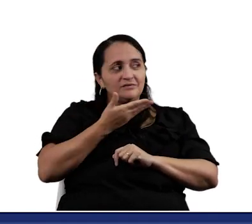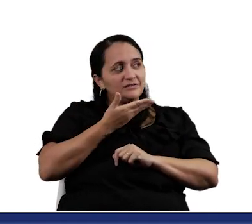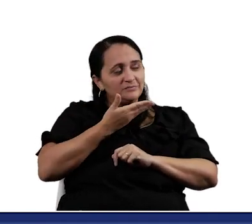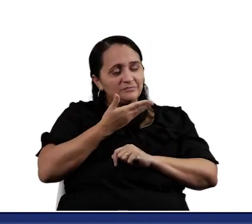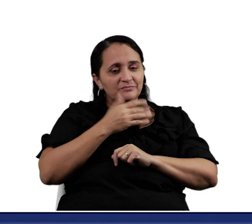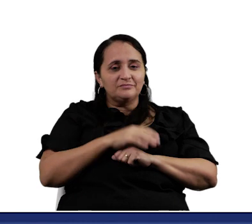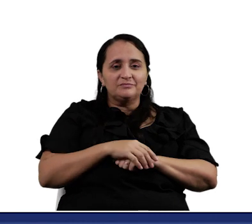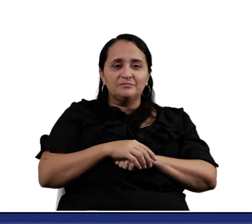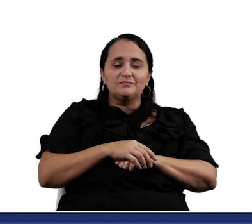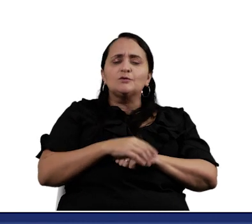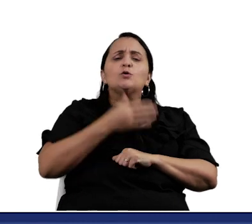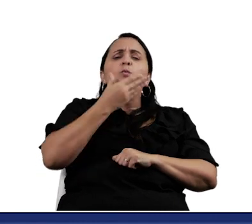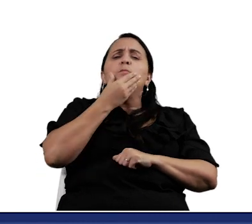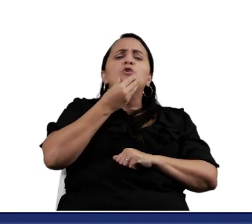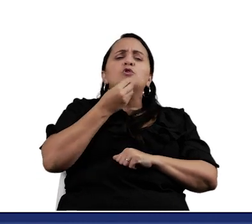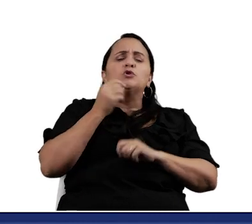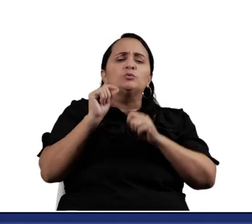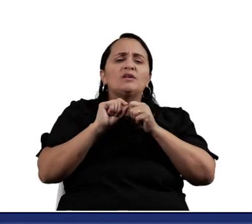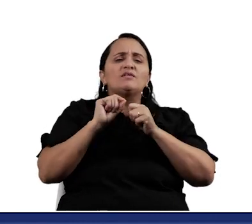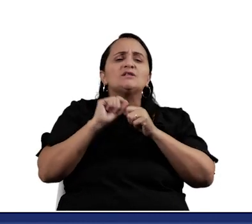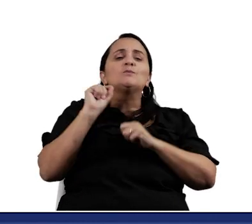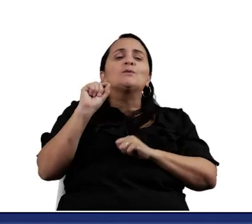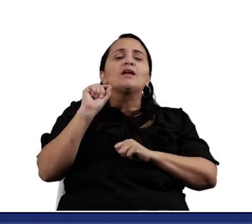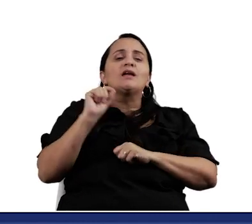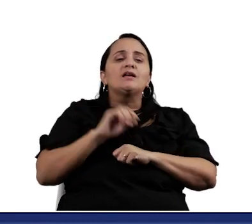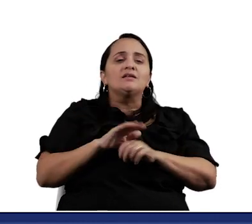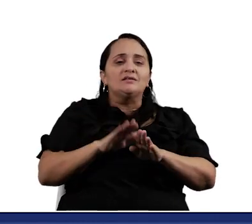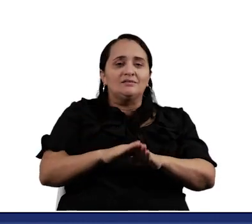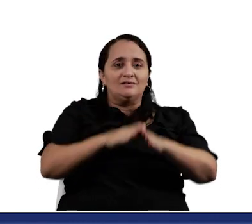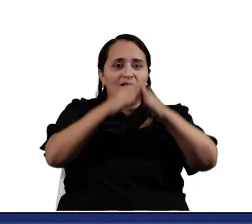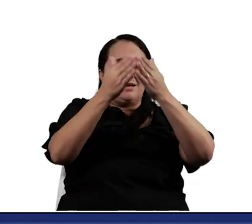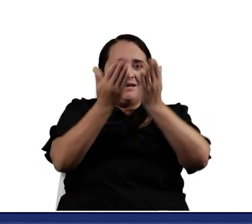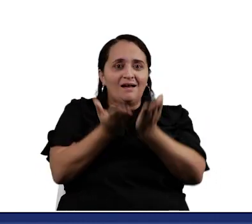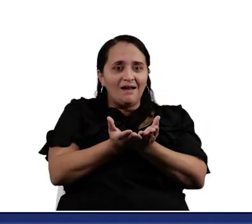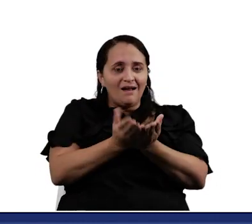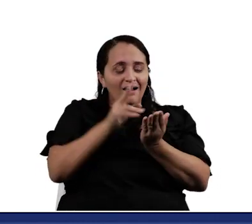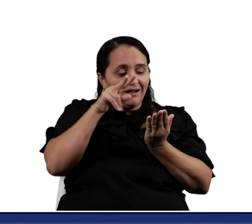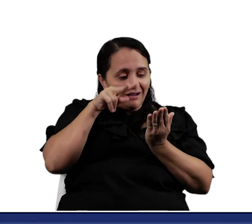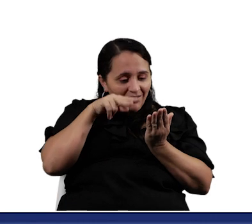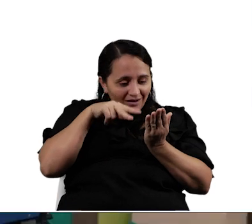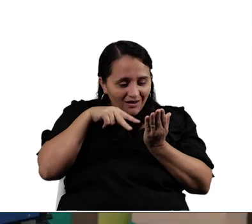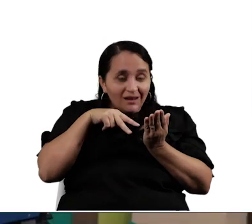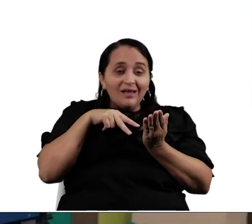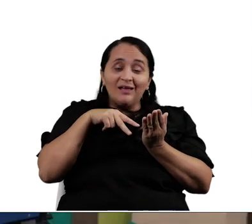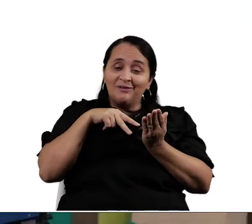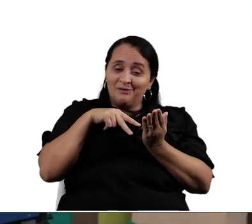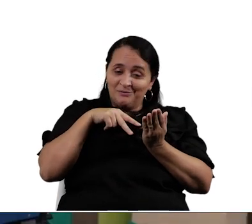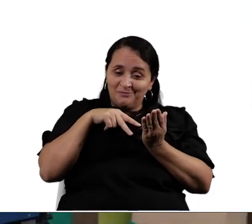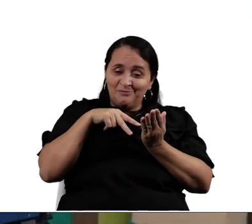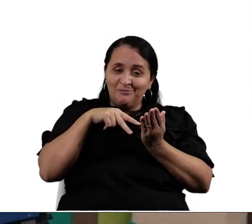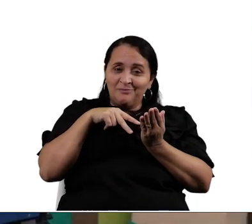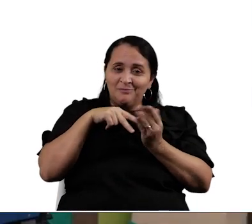fazendo? Né? O que esse menininho está fazendo? Está lendo, né? Um livro, não é isso? E